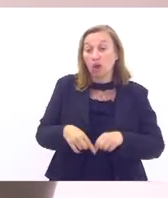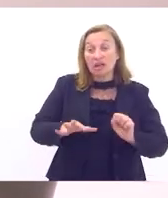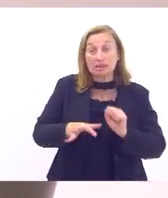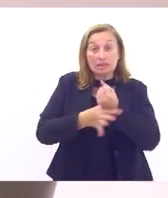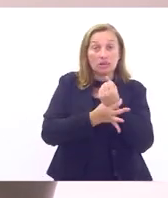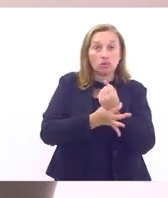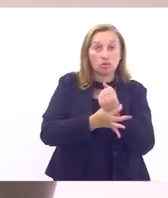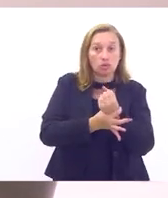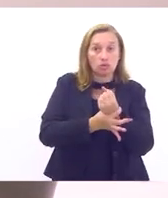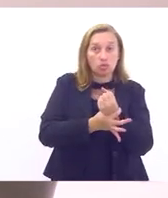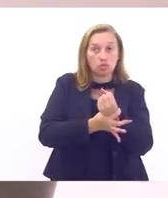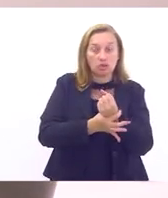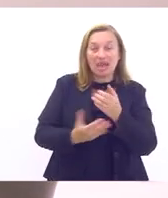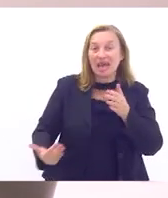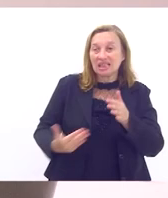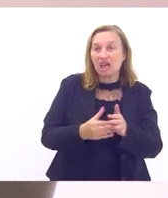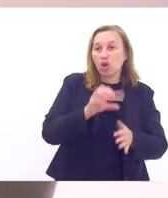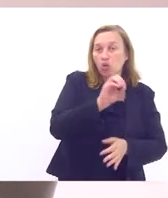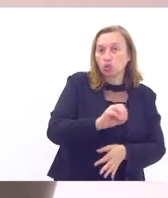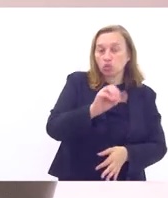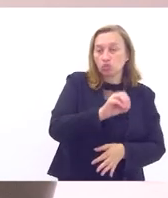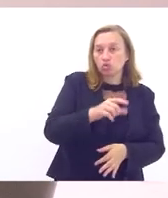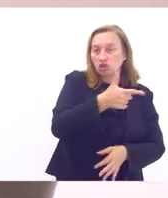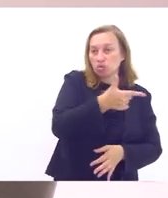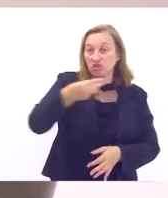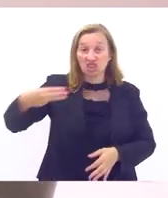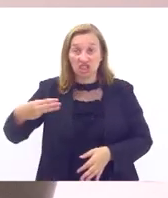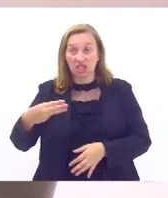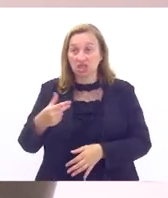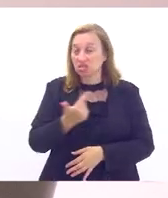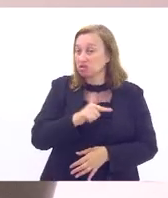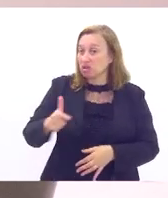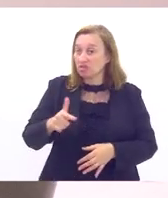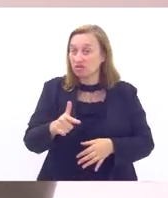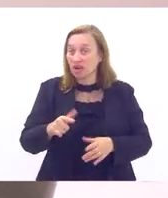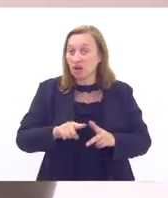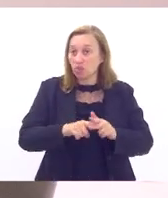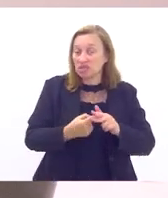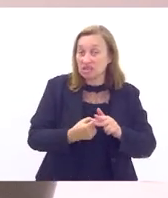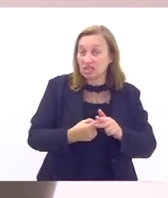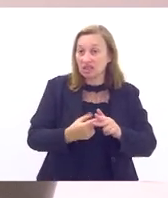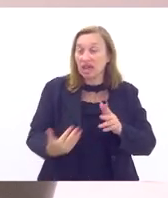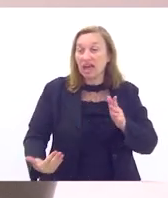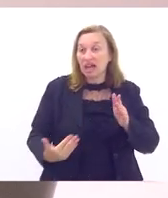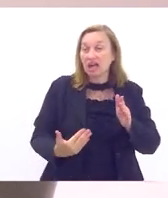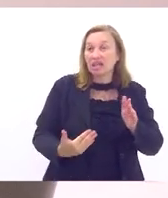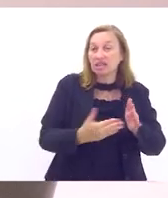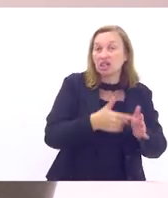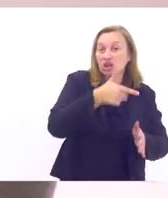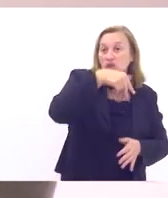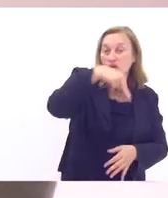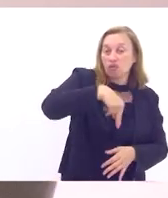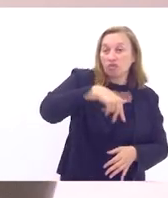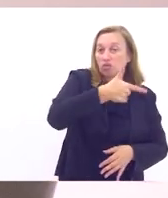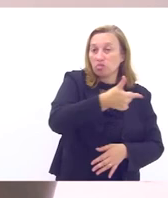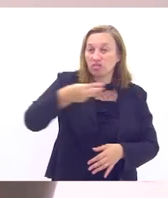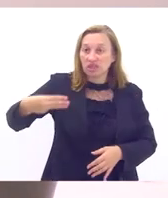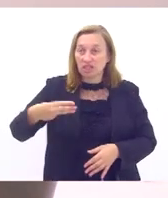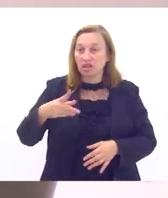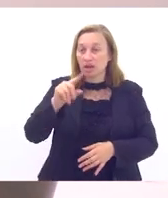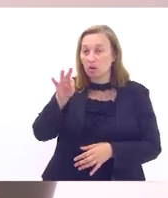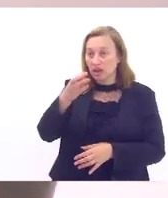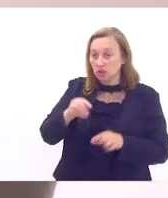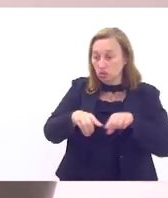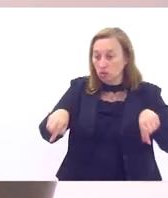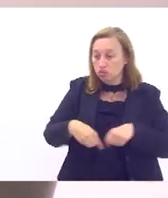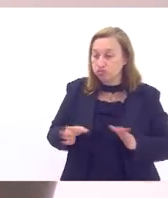com certificação vigente até outubro de 2023, sendo que se não houver a formalização da certificação a partir de novembro de 2023, o laboratório da SEAB